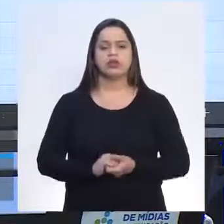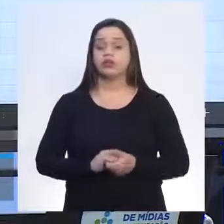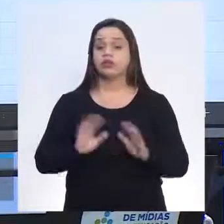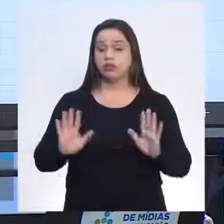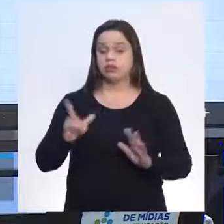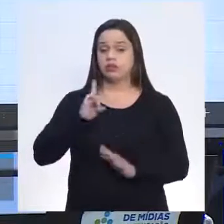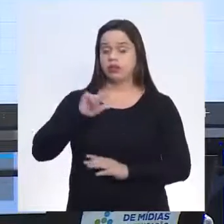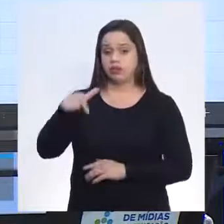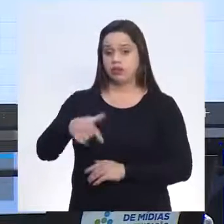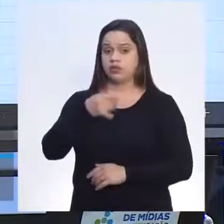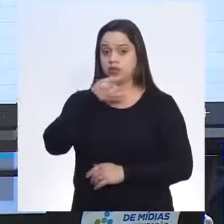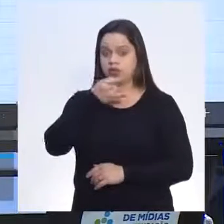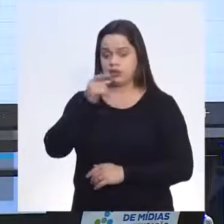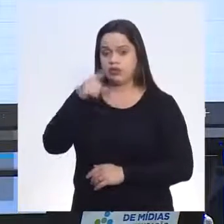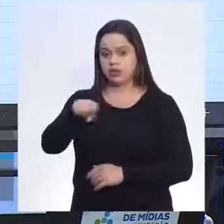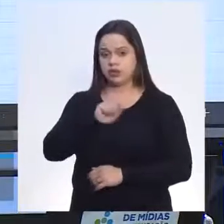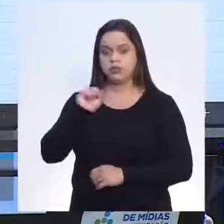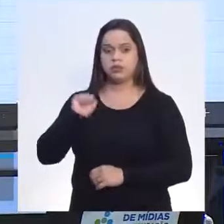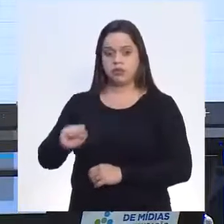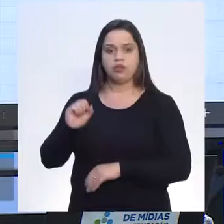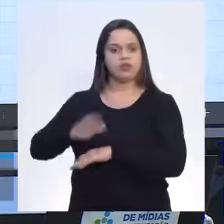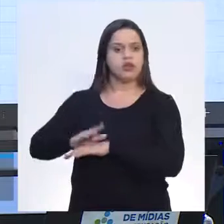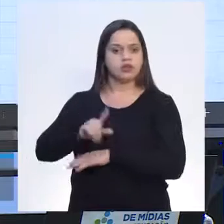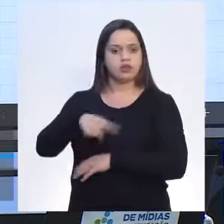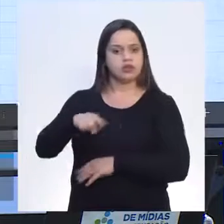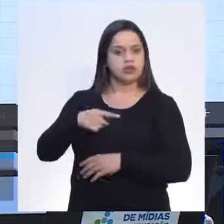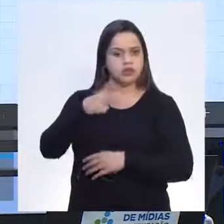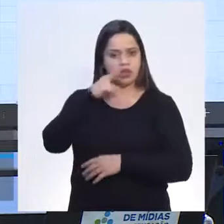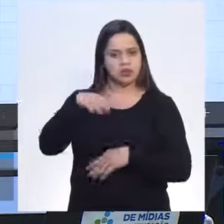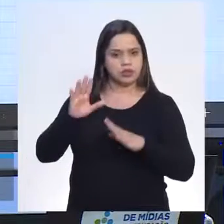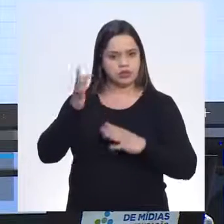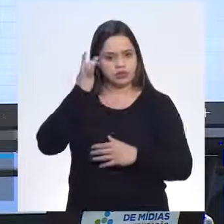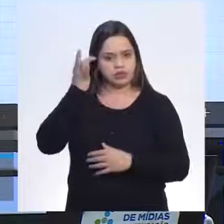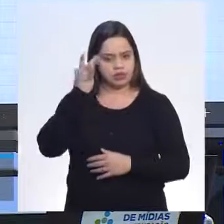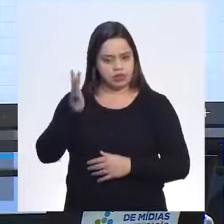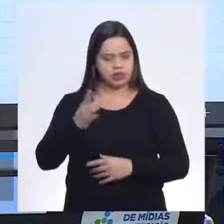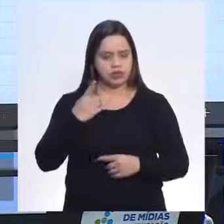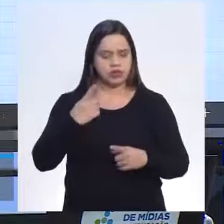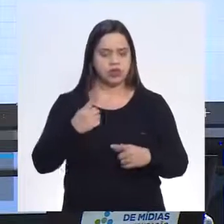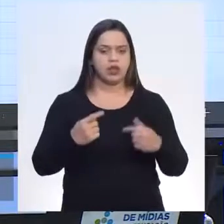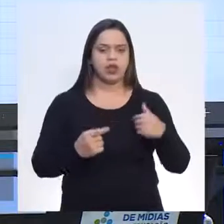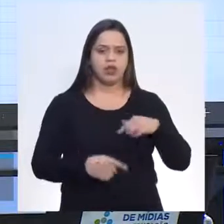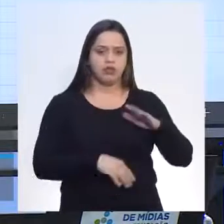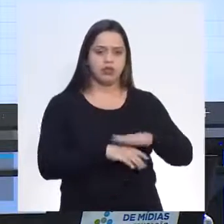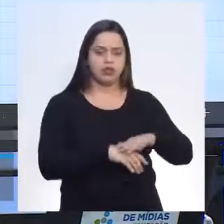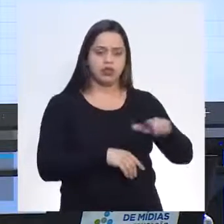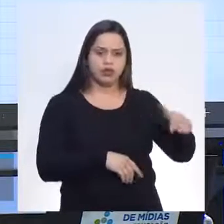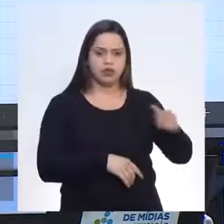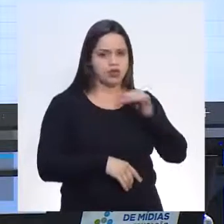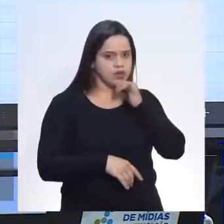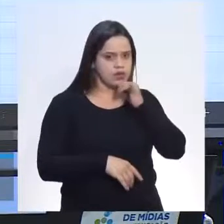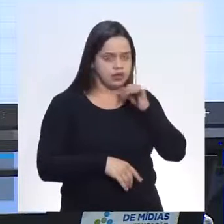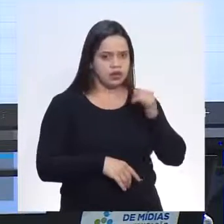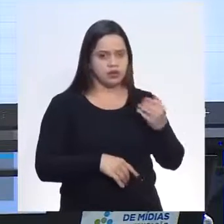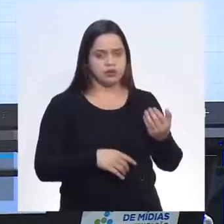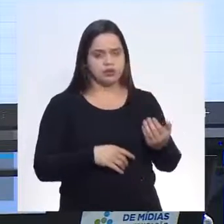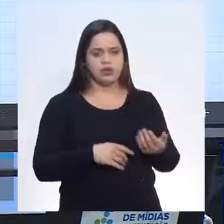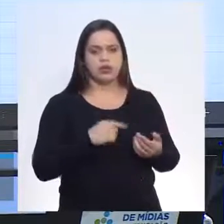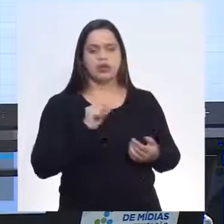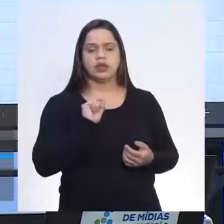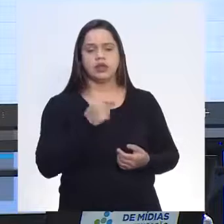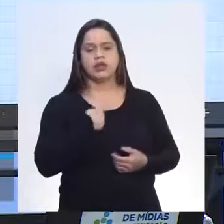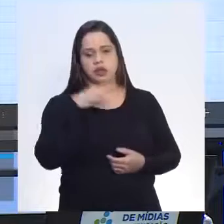modelos, aí vocês podem fazer o que vocês consideram mais fácil. E eu vou fazer um outro modelo que, no caso aí, eu